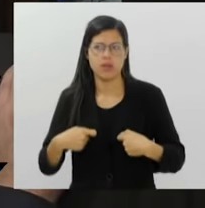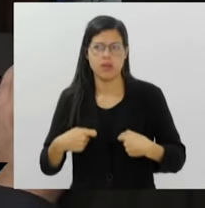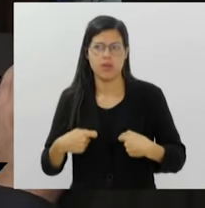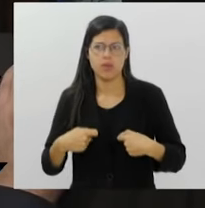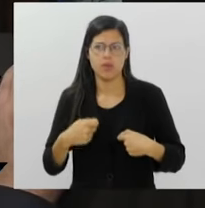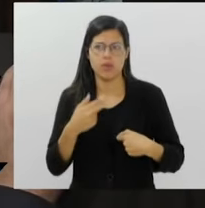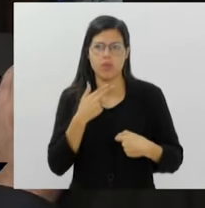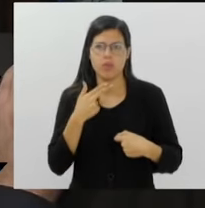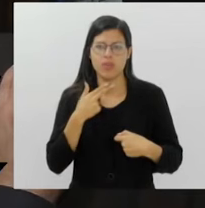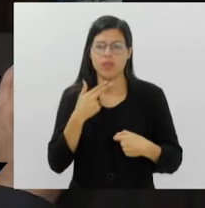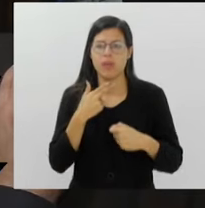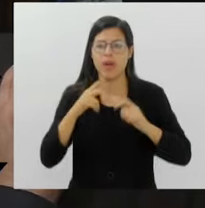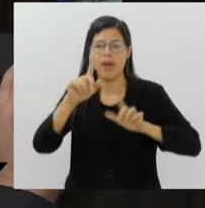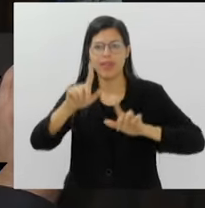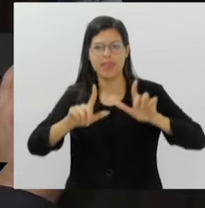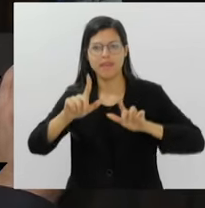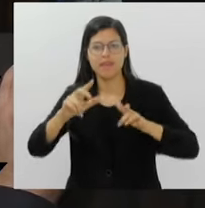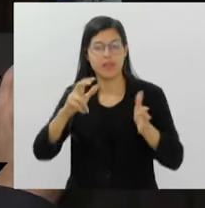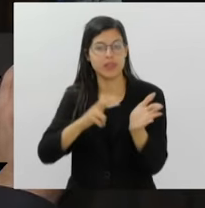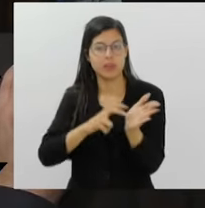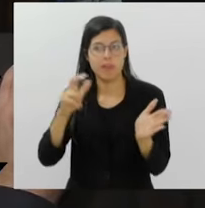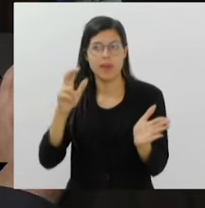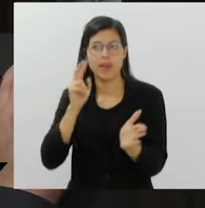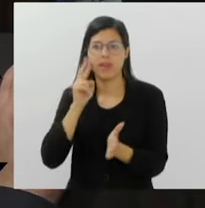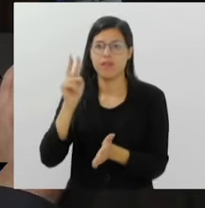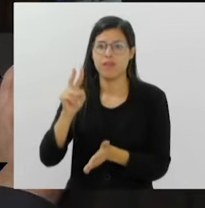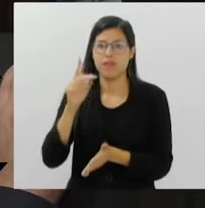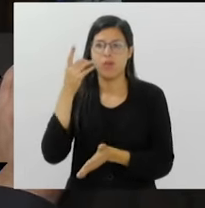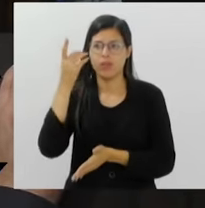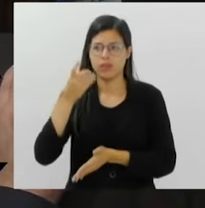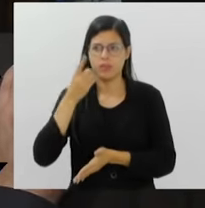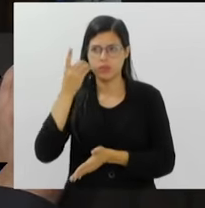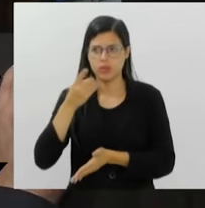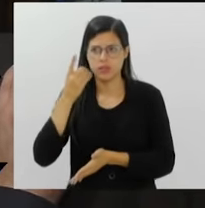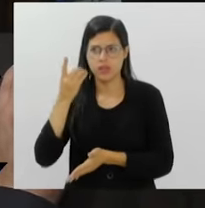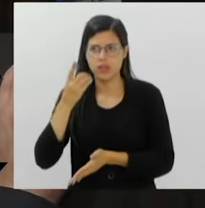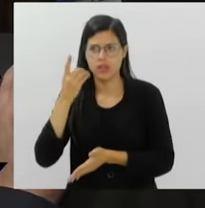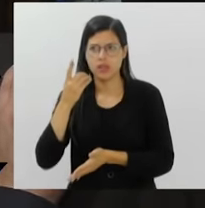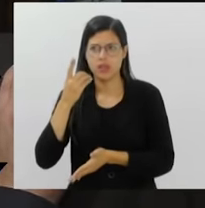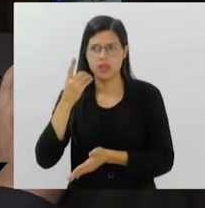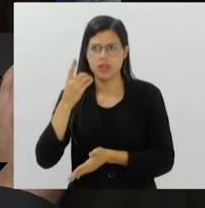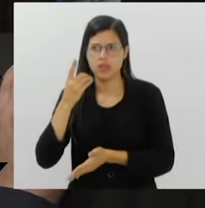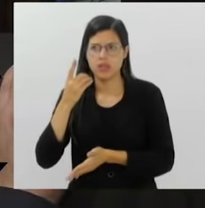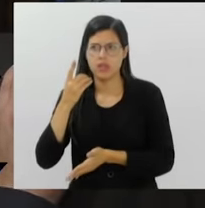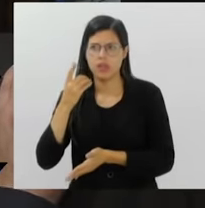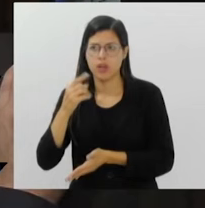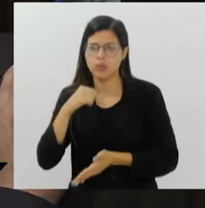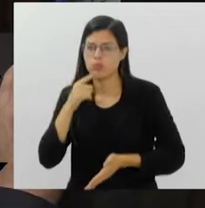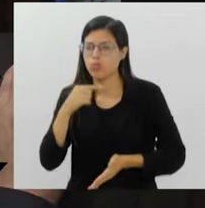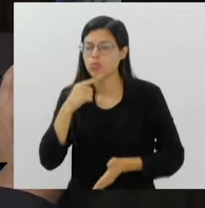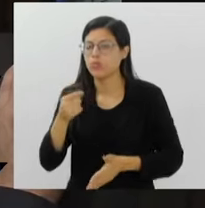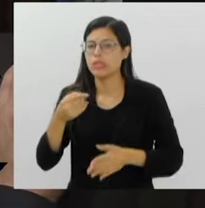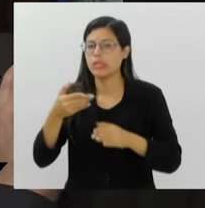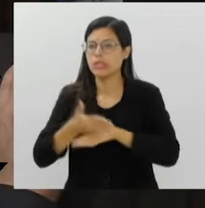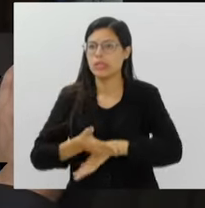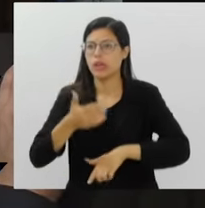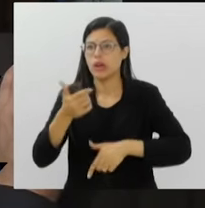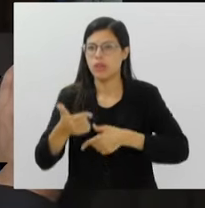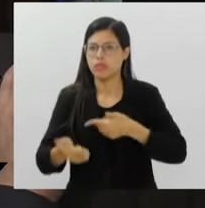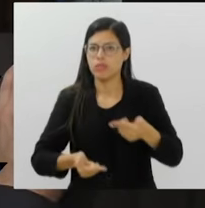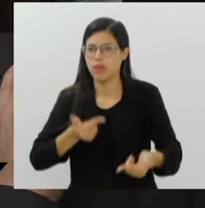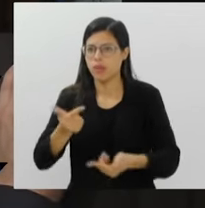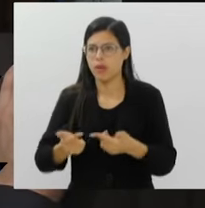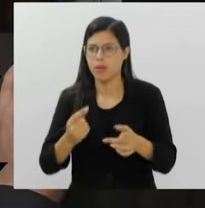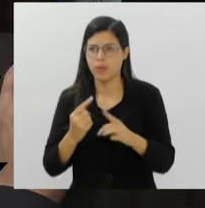na televisão de manhã, Dino, ver uma deputada, não porque a deputada não fosse qualquer trabalhador, não conseguir chegar no seu trabalho, porque aquilo